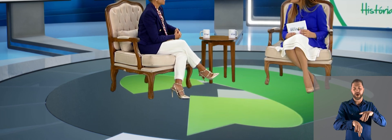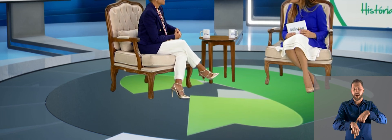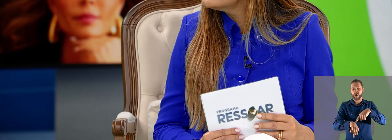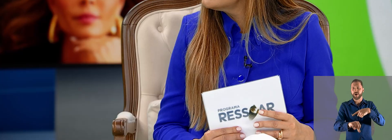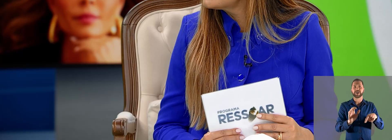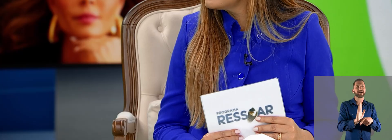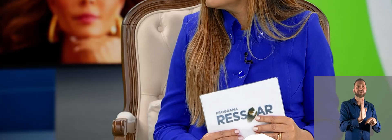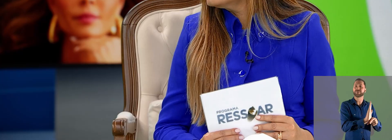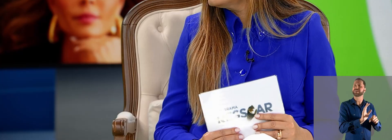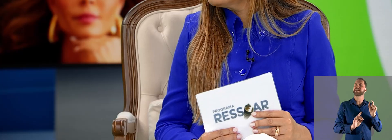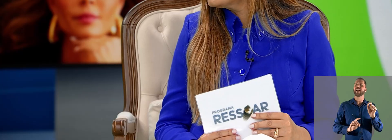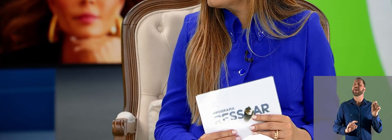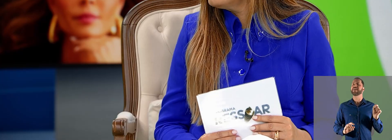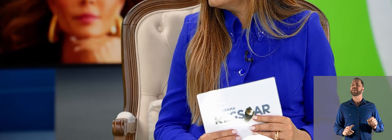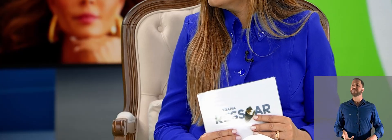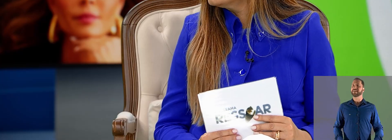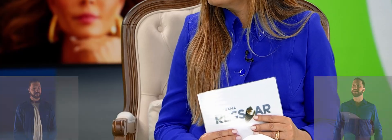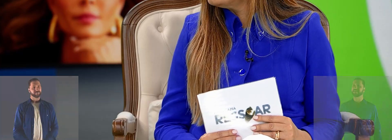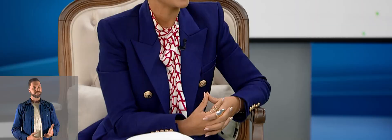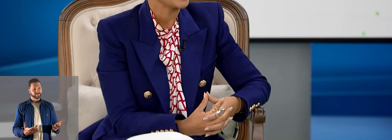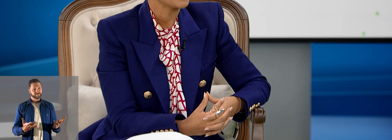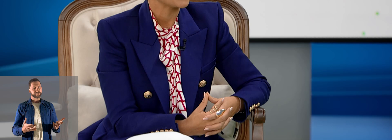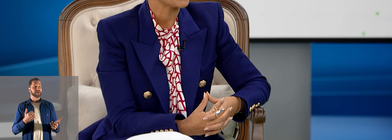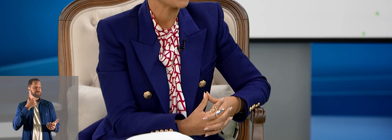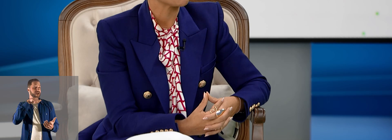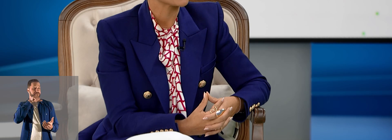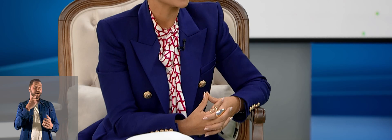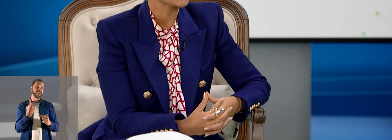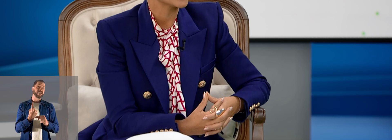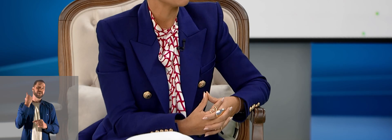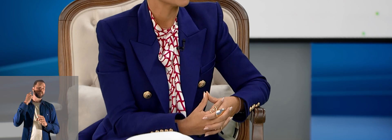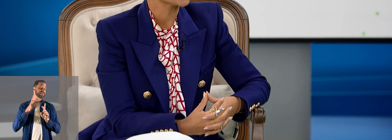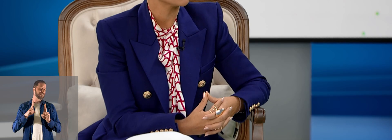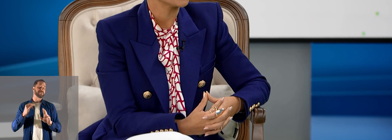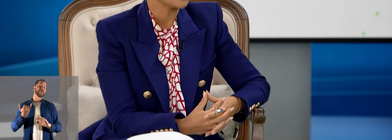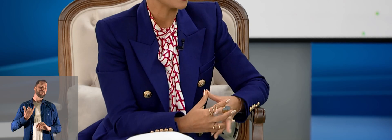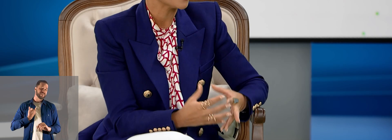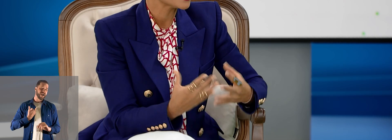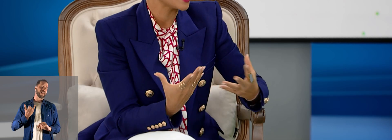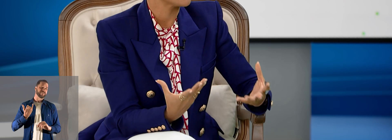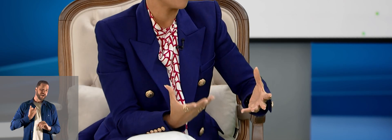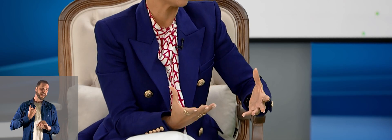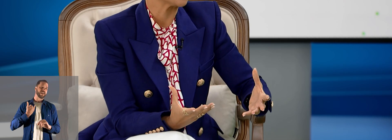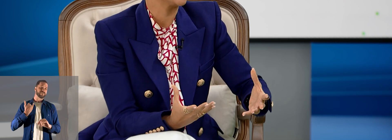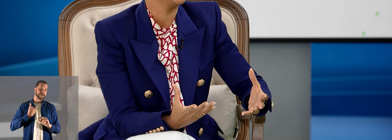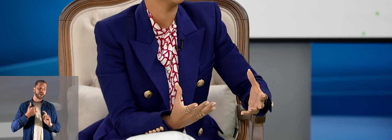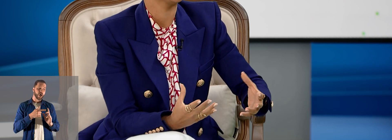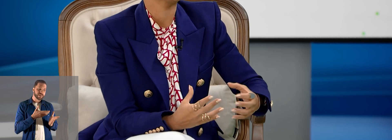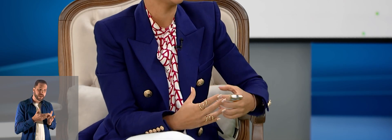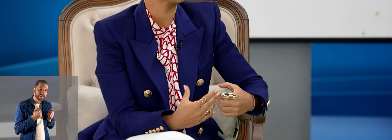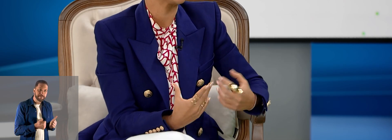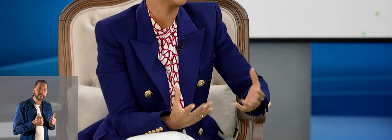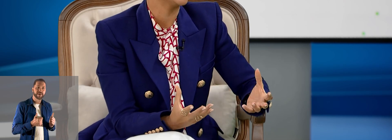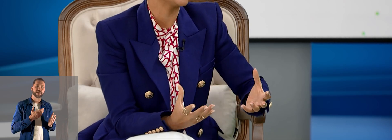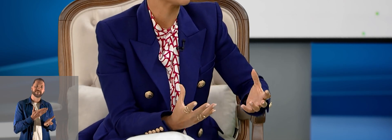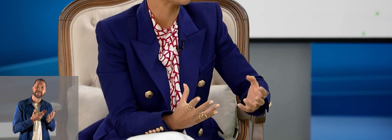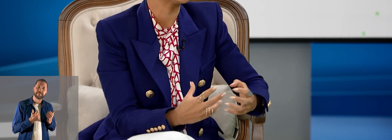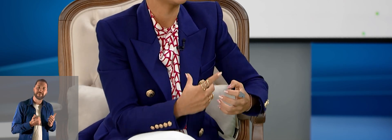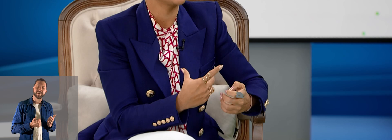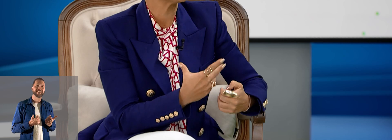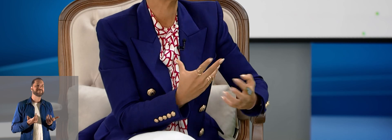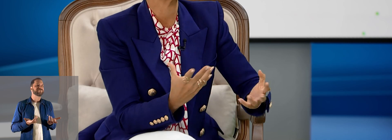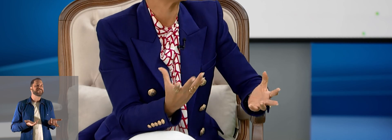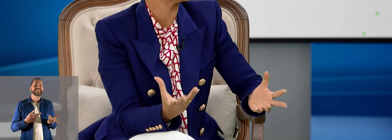tantas ações dedicar tanto tempo da sua vida Eu sempre tive a minha mãe sempre falou que desde pequena